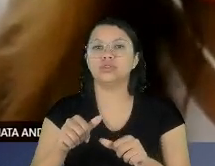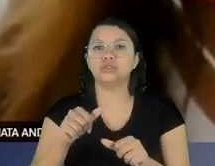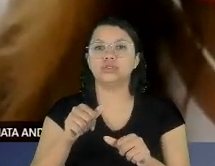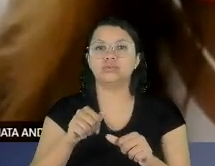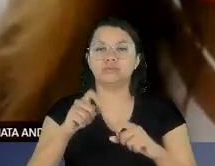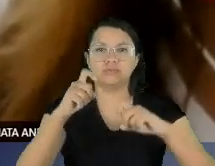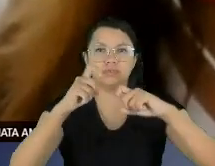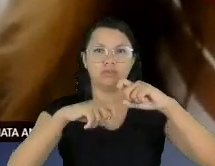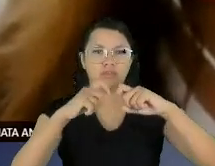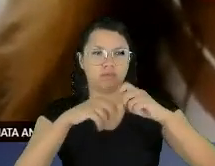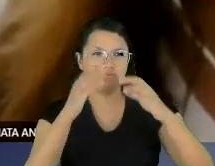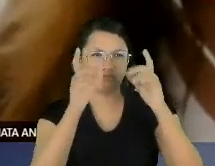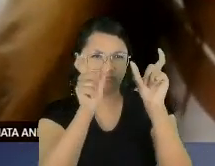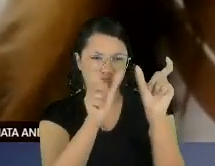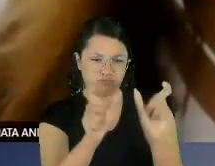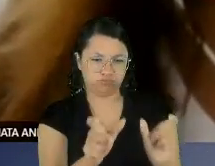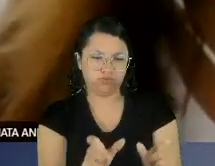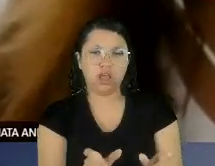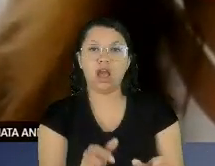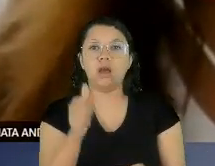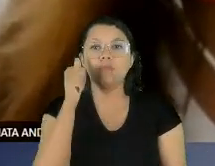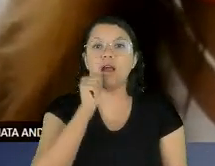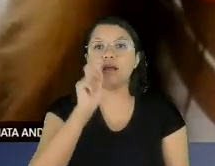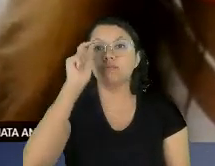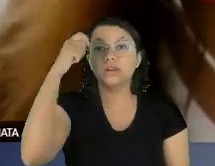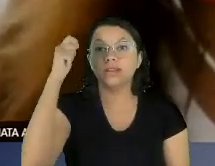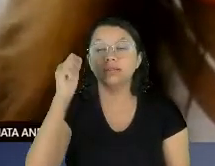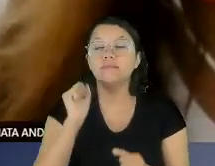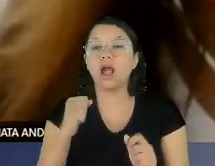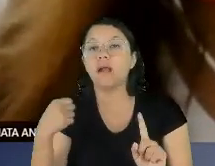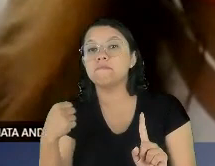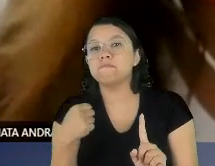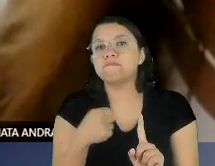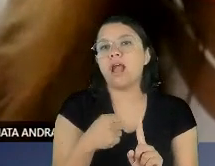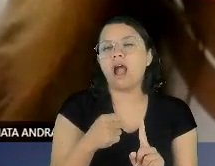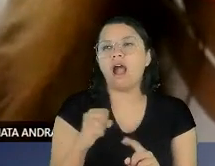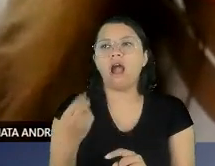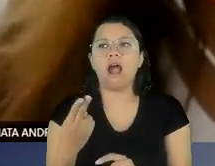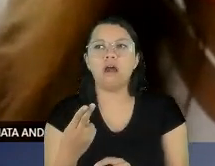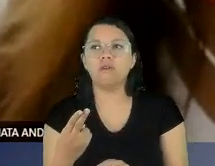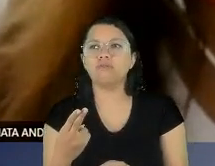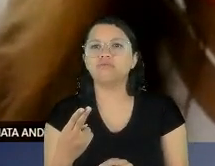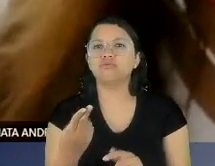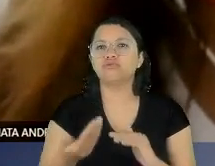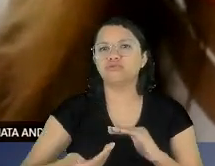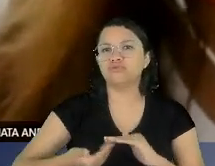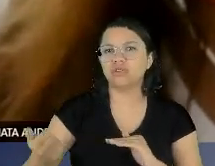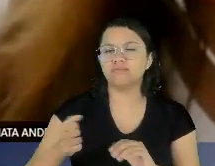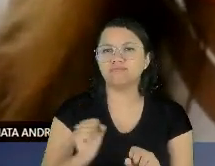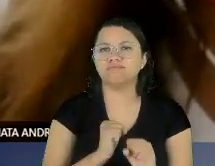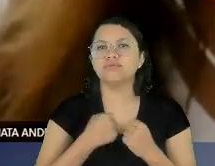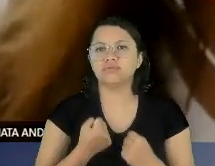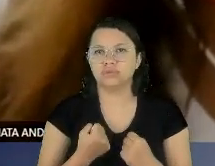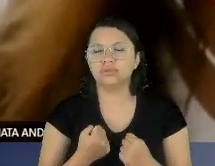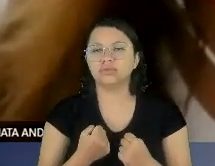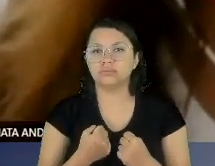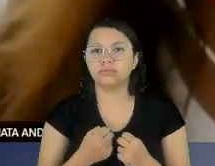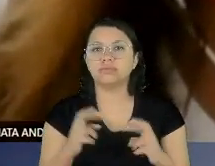podem impactar ou podem conduzir na sua desproteção, sobretudo a partir